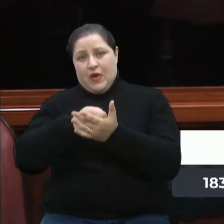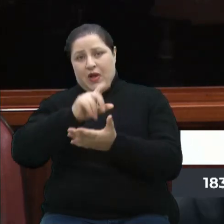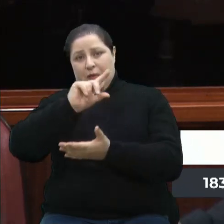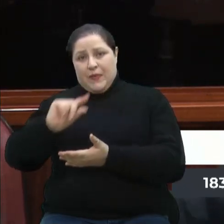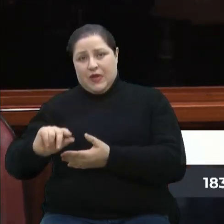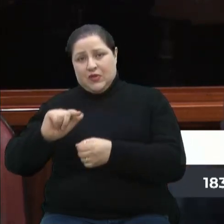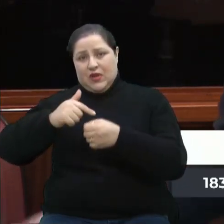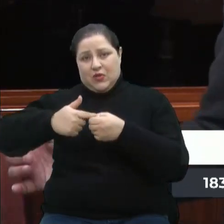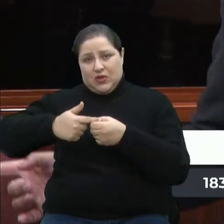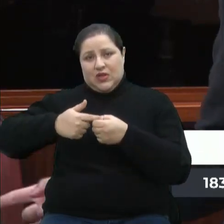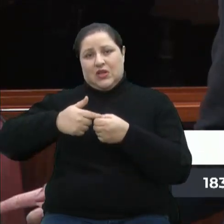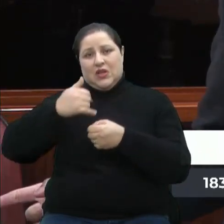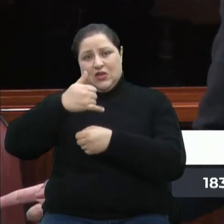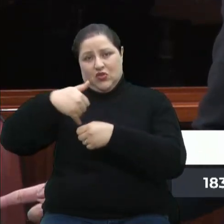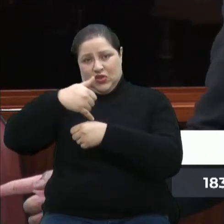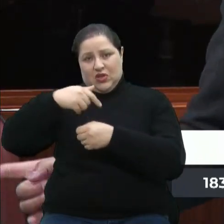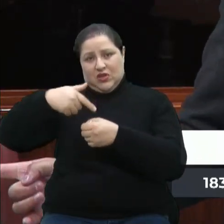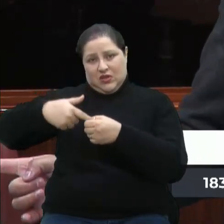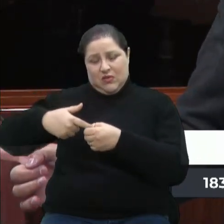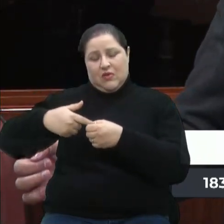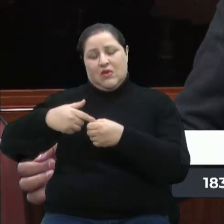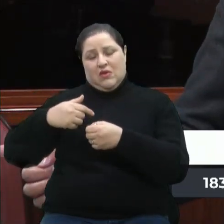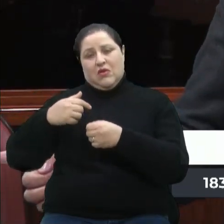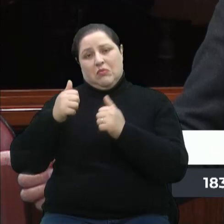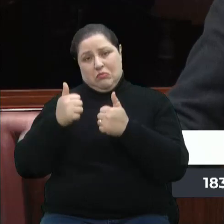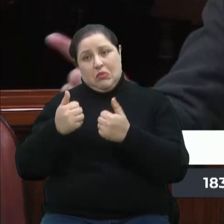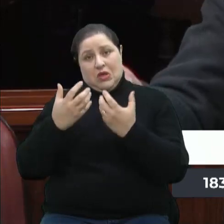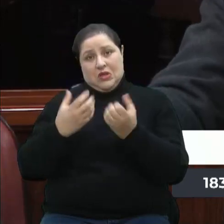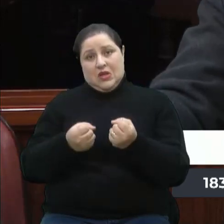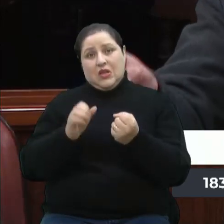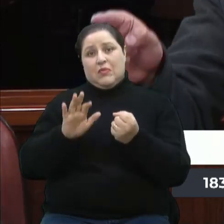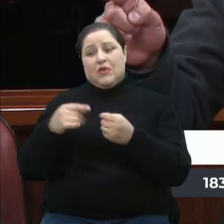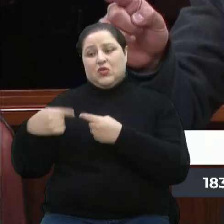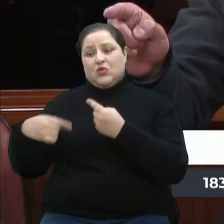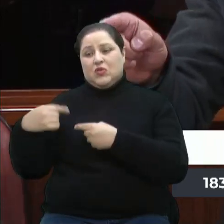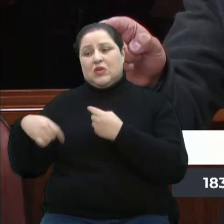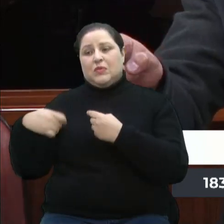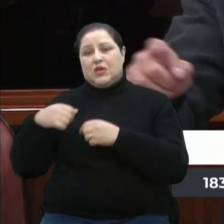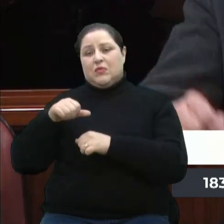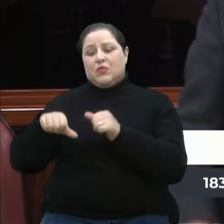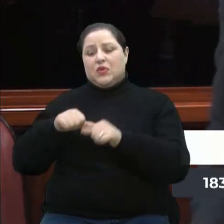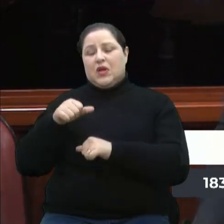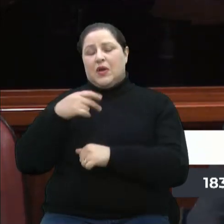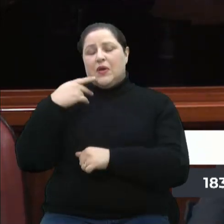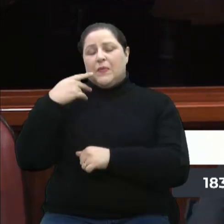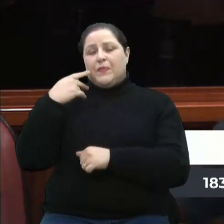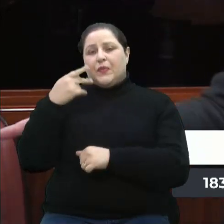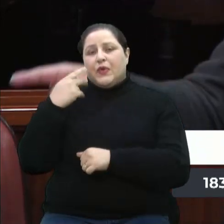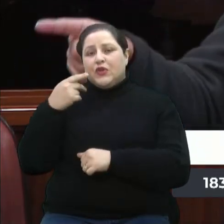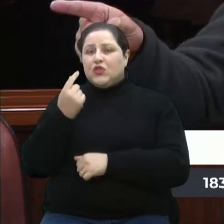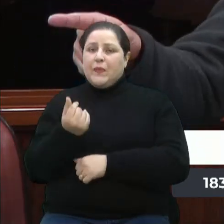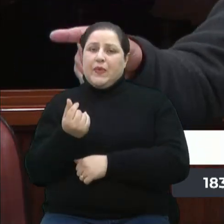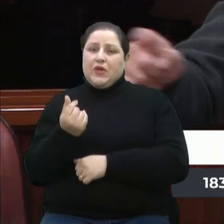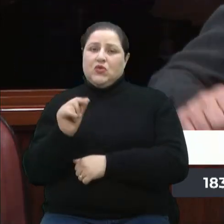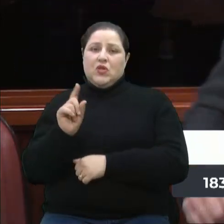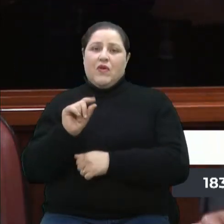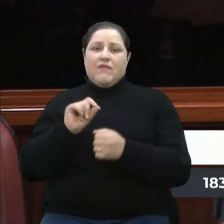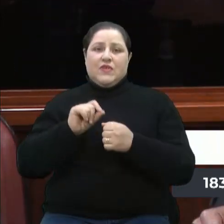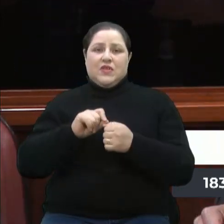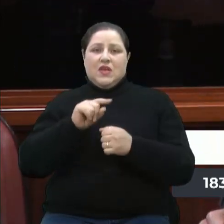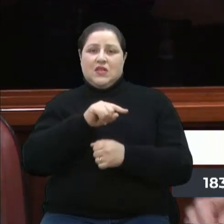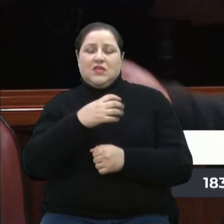super favoráveis. Mas a nossa discussão é de que nós precisamos modificar a política de preço, e não fazer esse